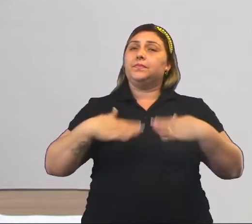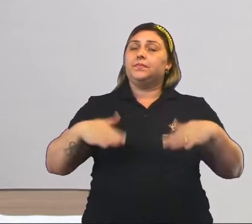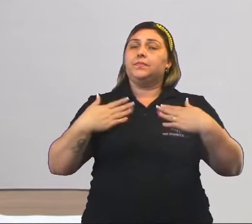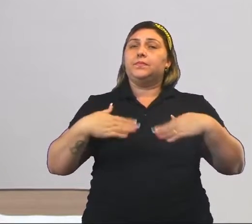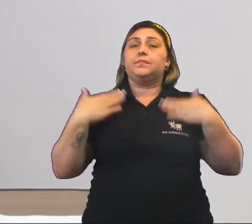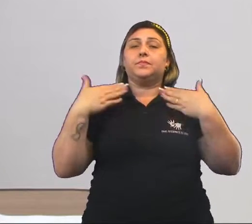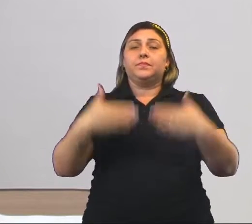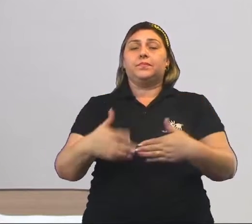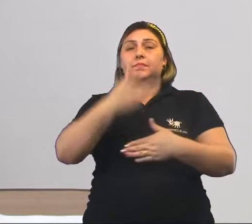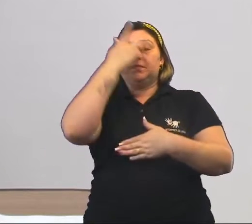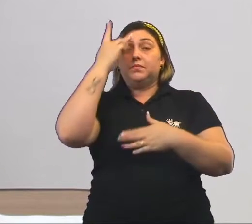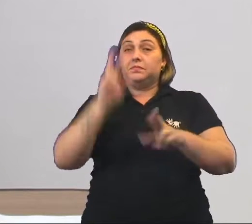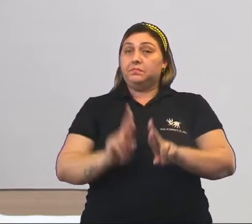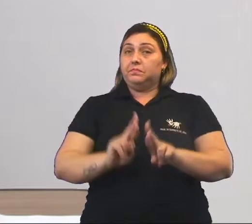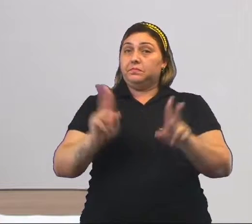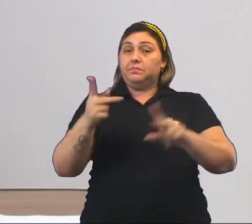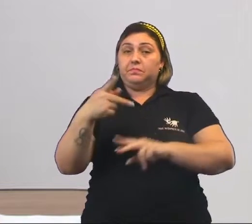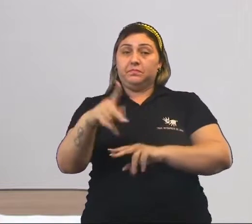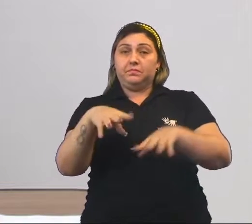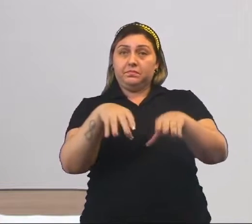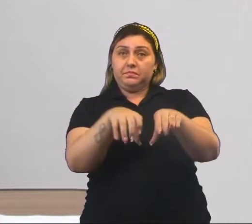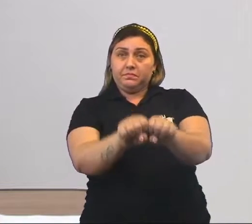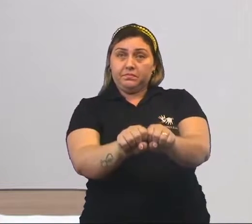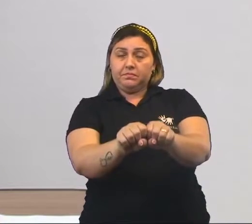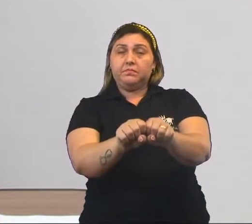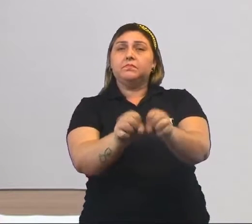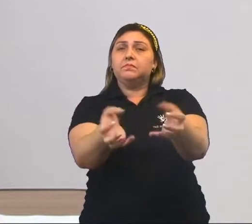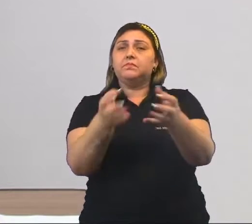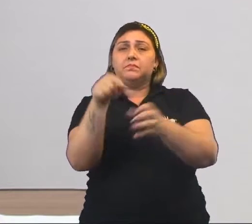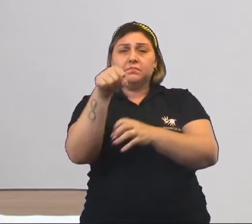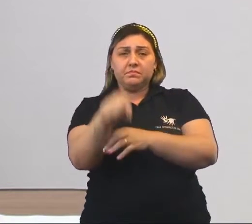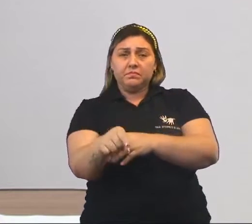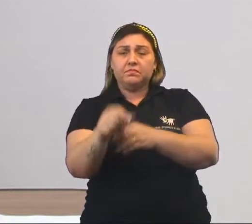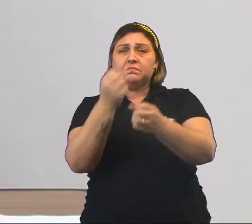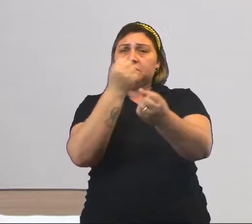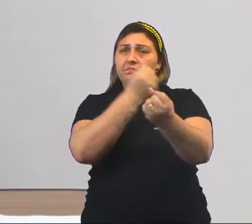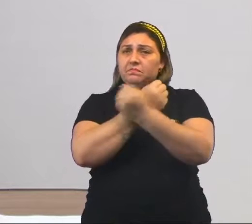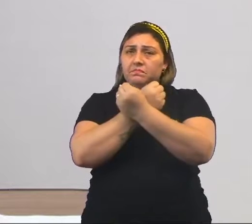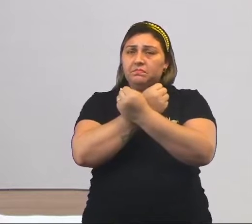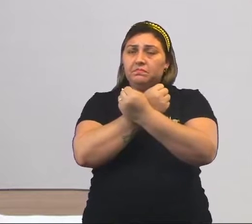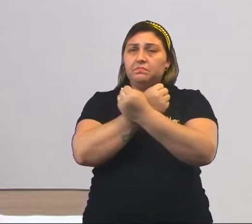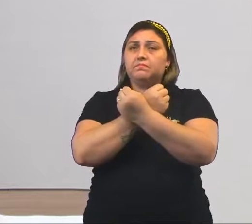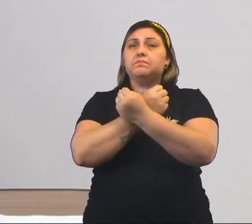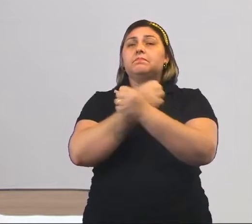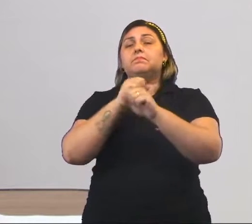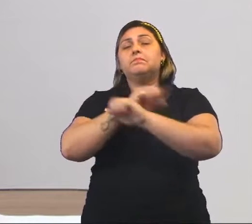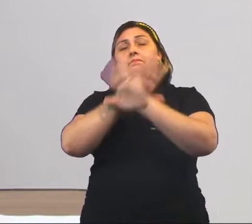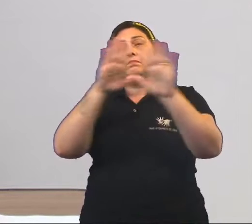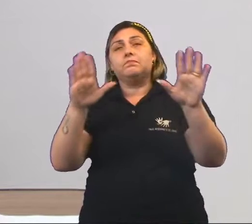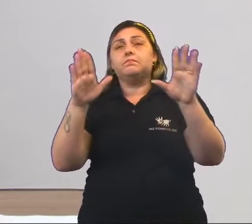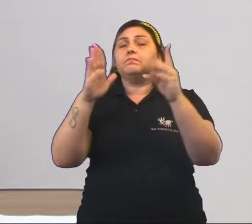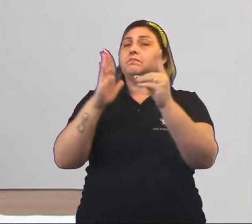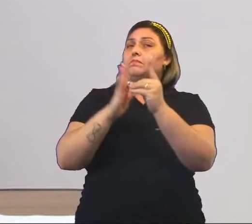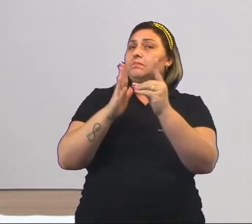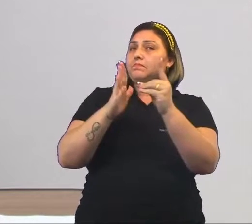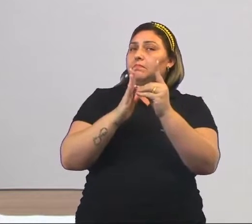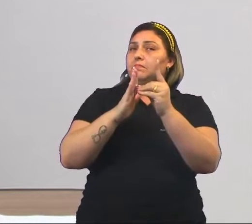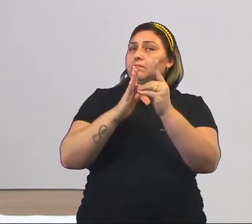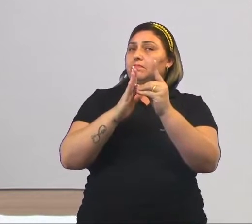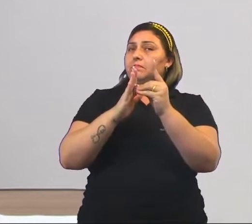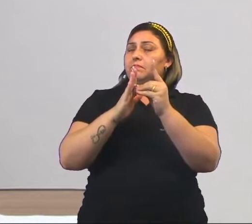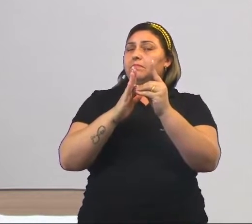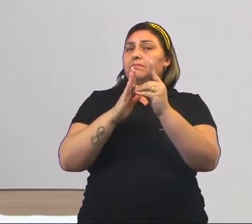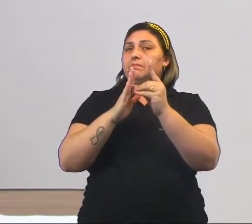tranquilamente, chega pessoas diferentes em sua terra e ainda querem que você seja escravo delas. É claro que os indígenas se